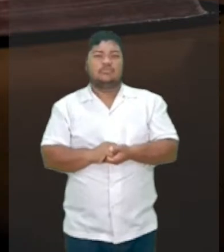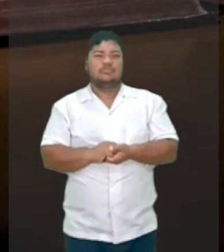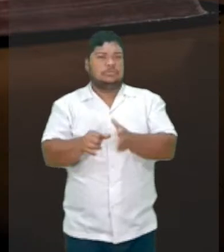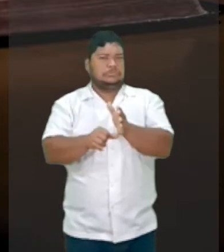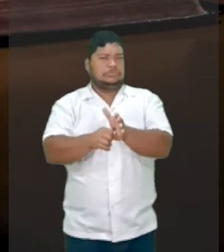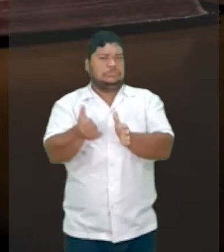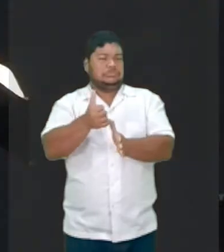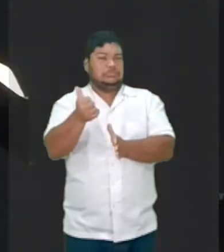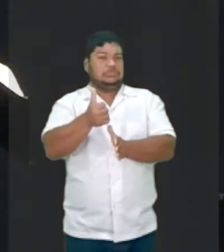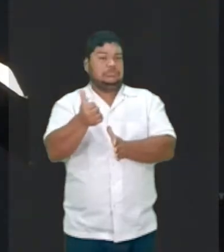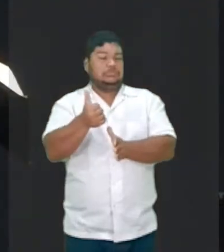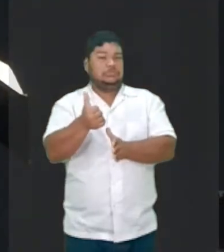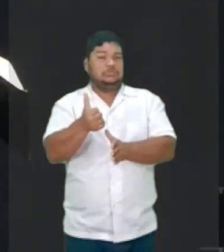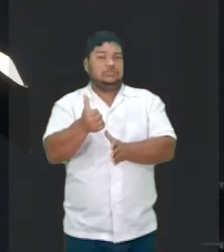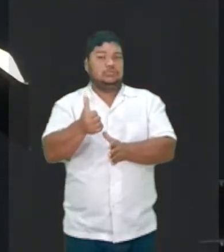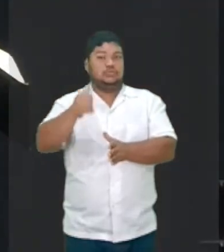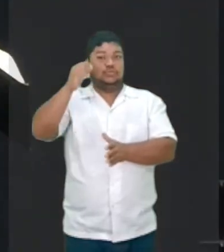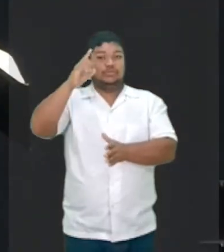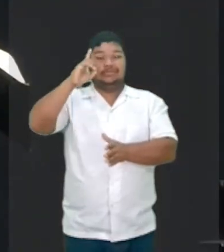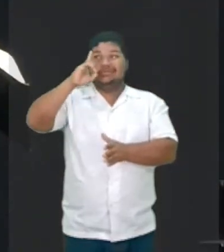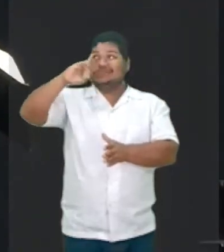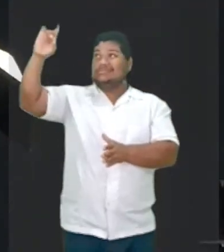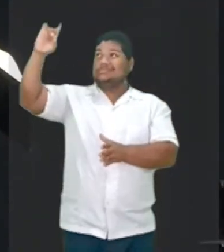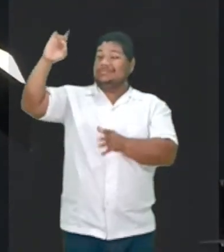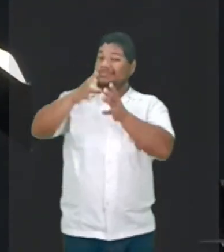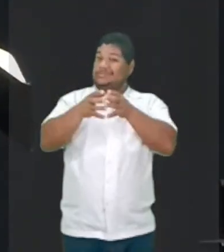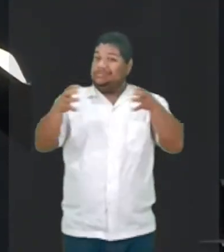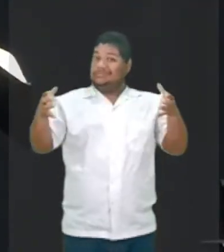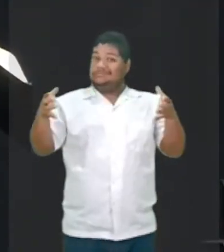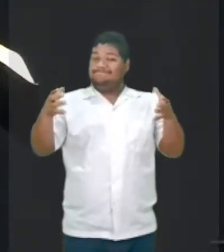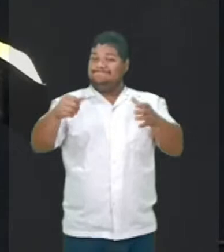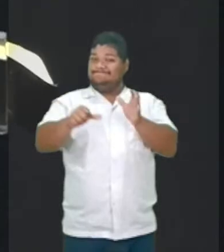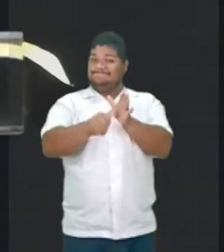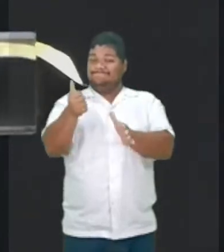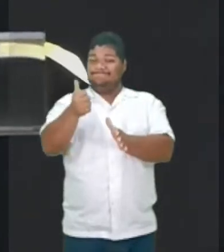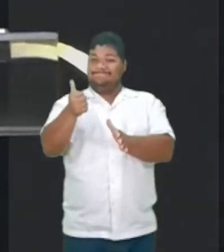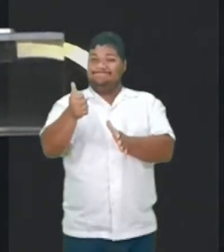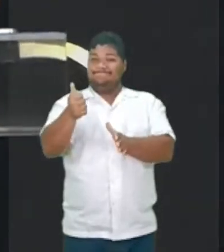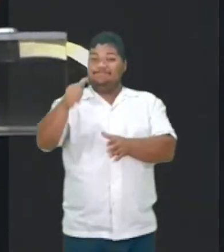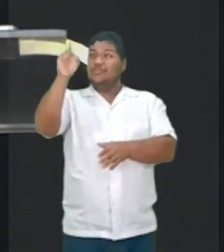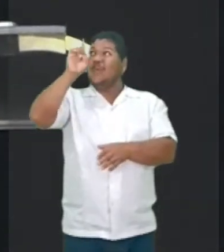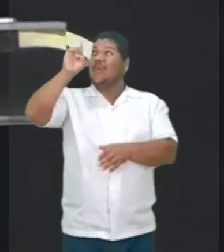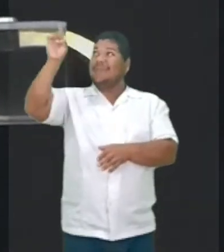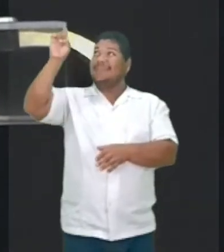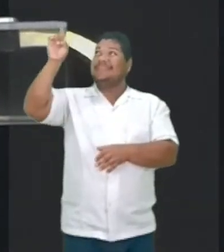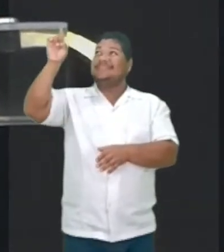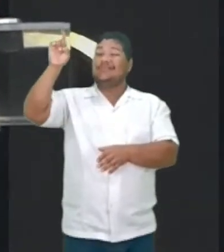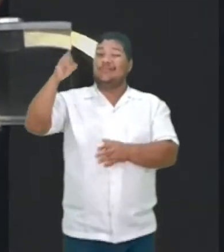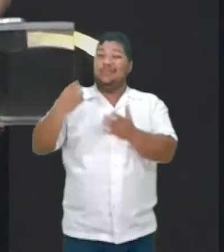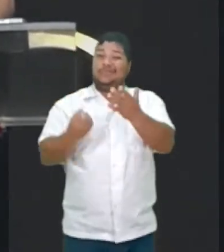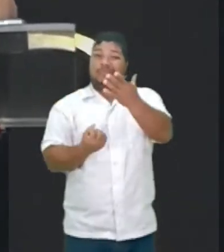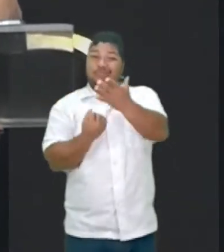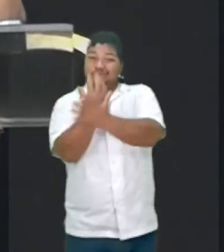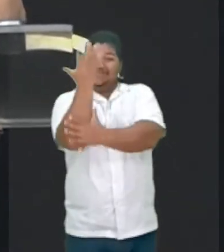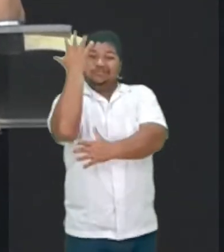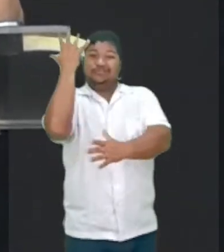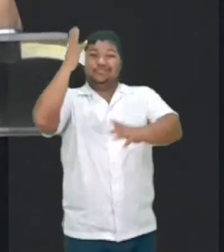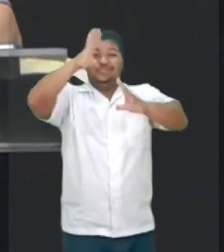Primeiramente, esse Deus é grande, primeiramente, porque Ele é o